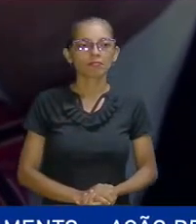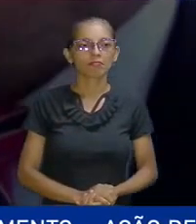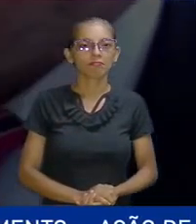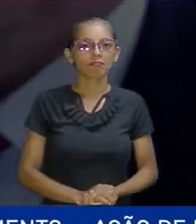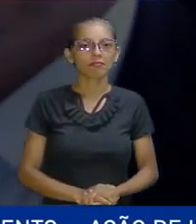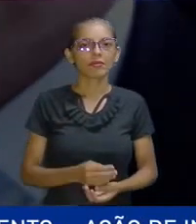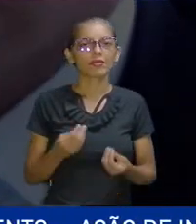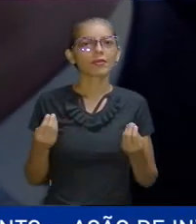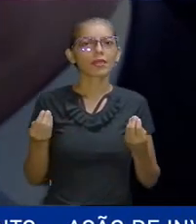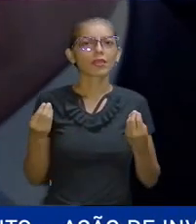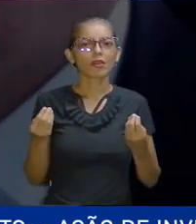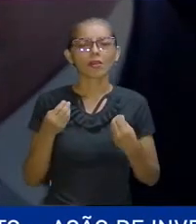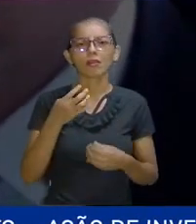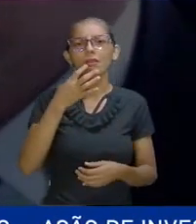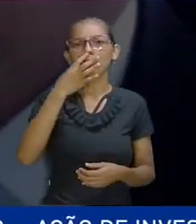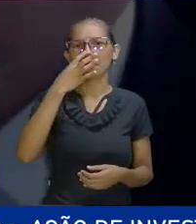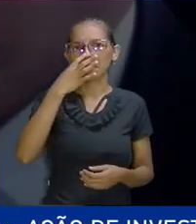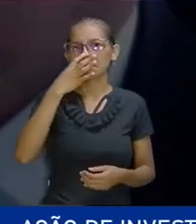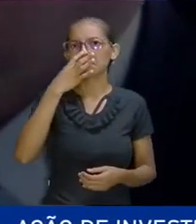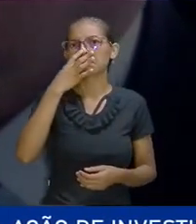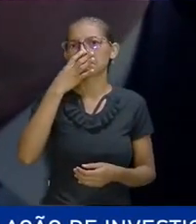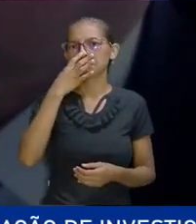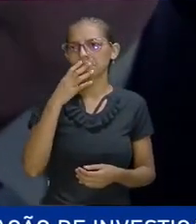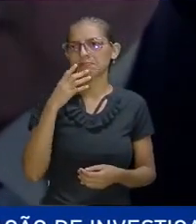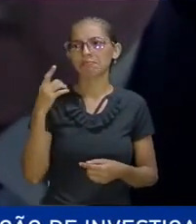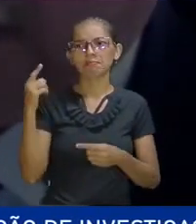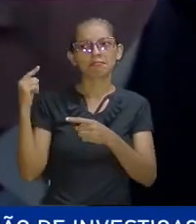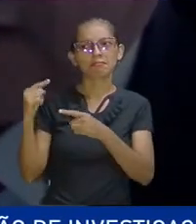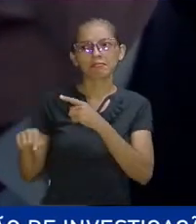exorbitante e evidente.